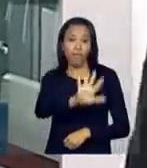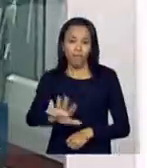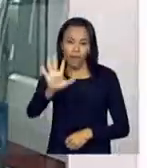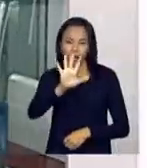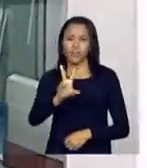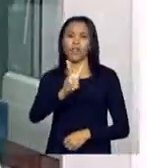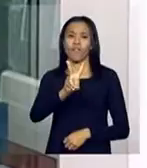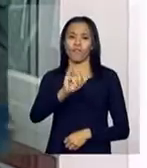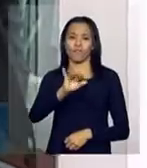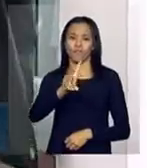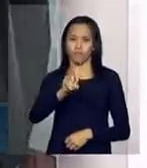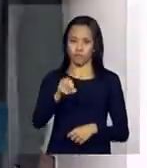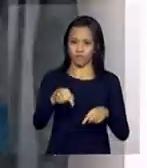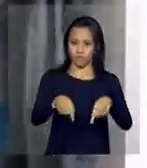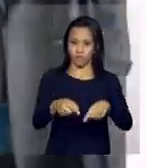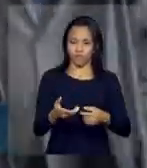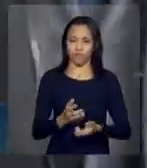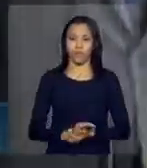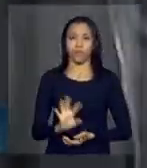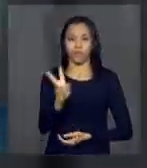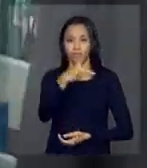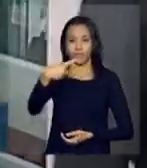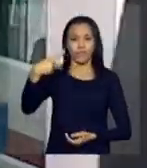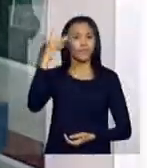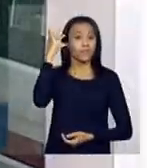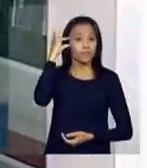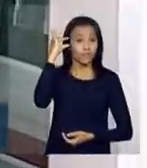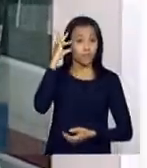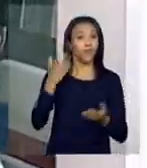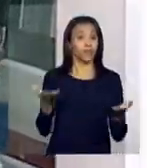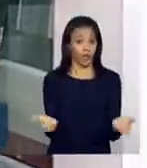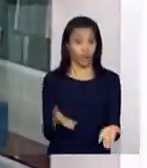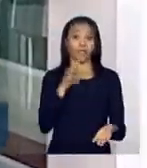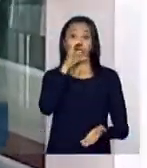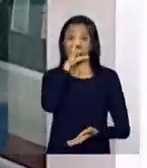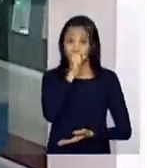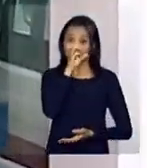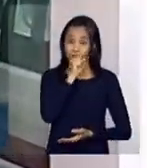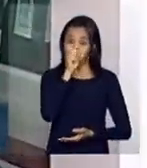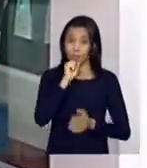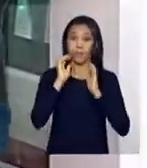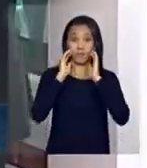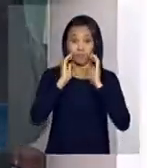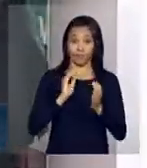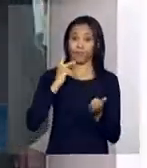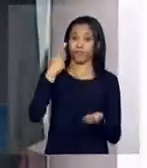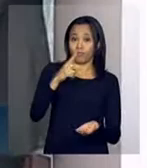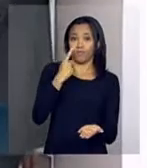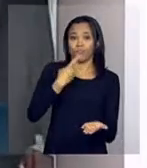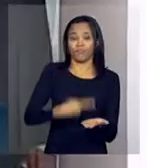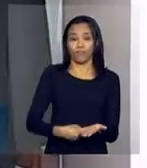vivo da presidenta Dilma Rousseff, que neste sábado cumpre a agenda em Porto Alegre.